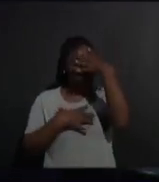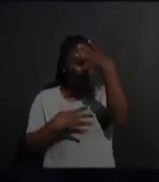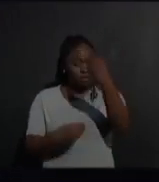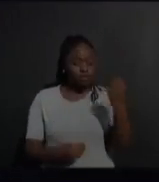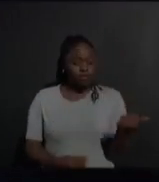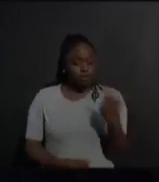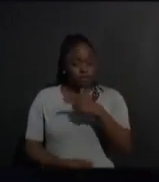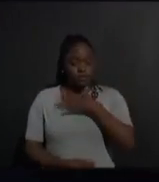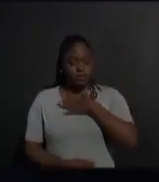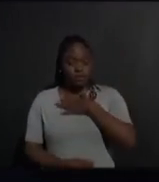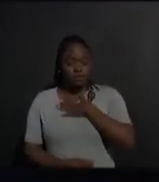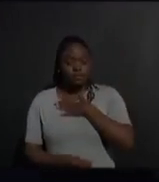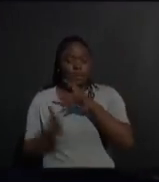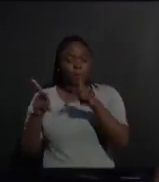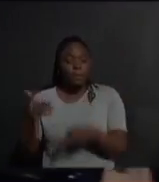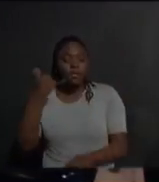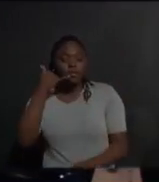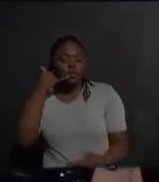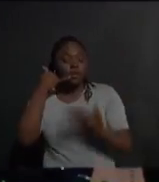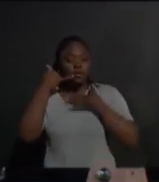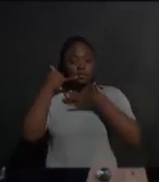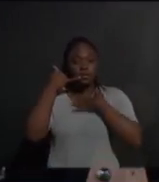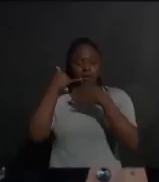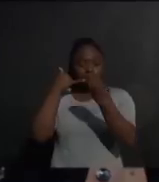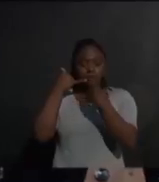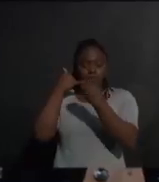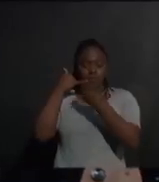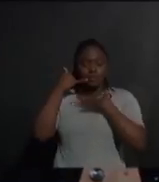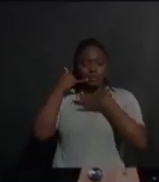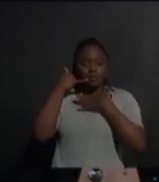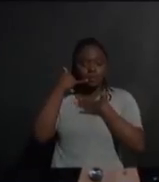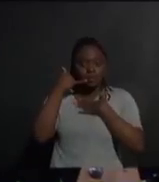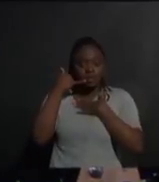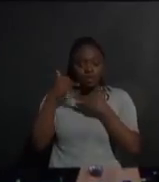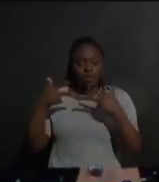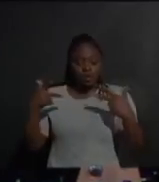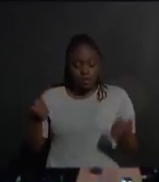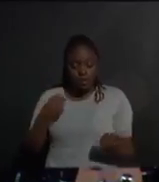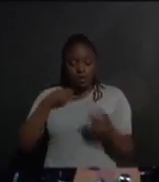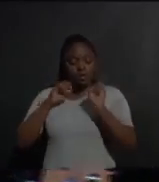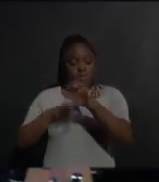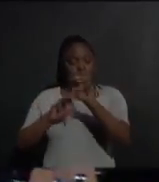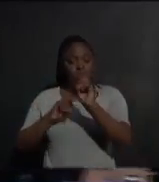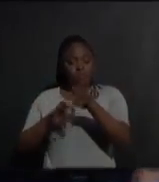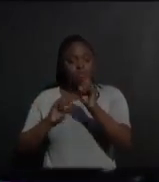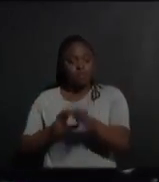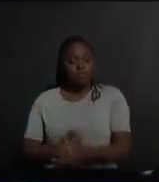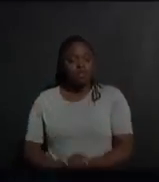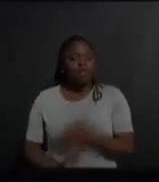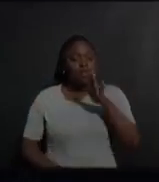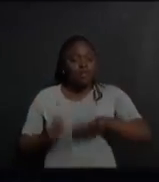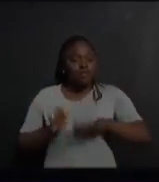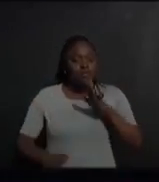que me liga para me ensinar coisa que eu estou ensinando. E às vezes eu penso diferente, eu falo